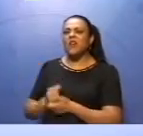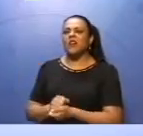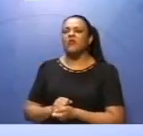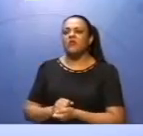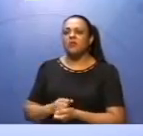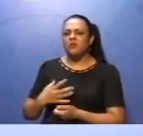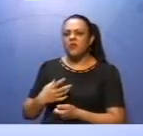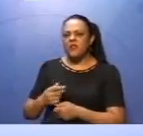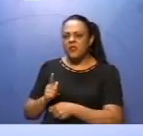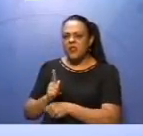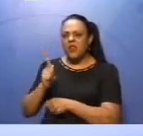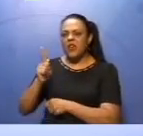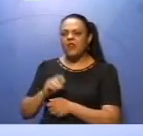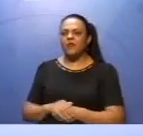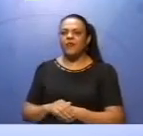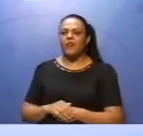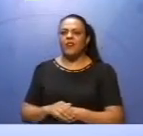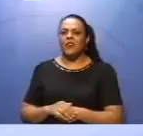crônicas, como